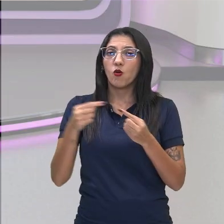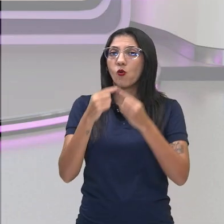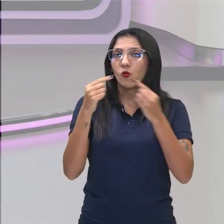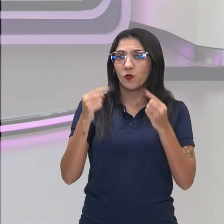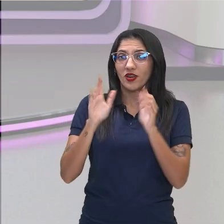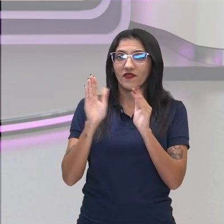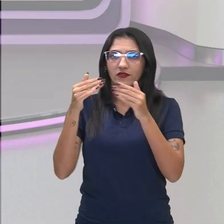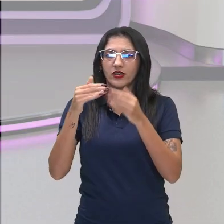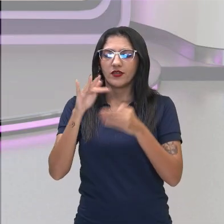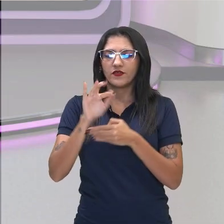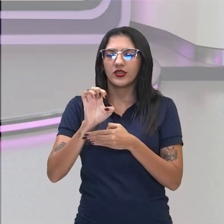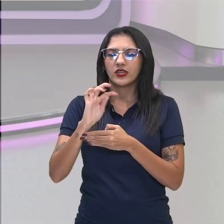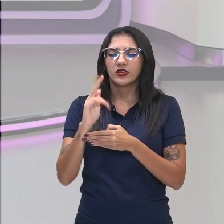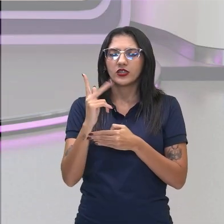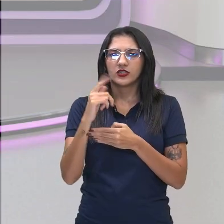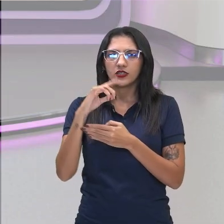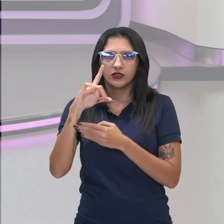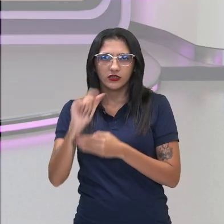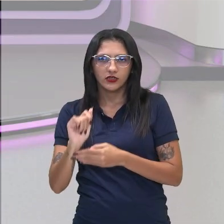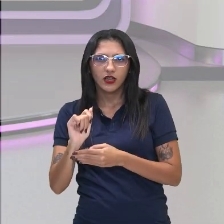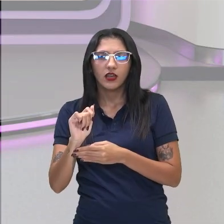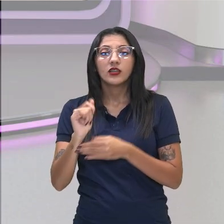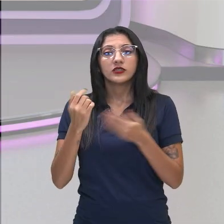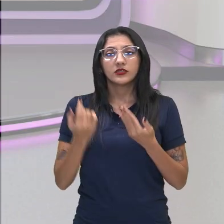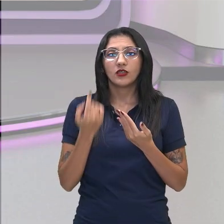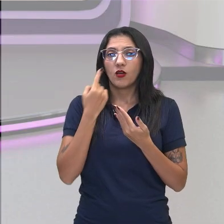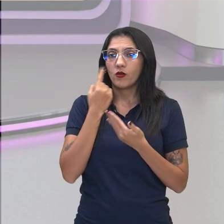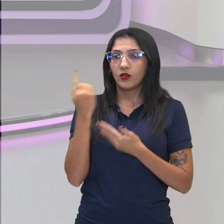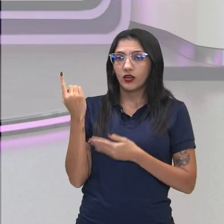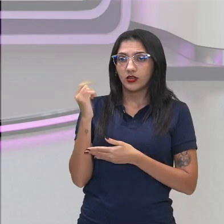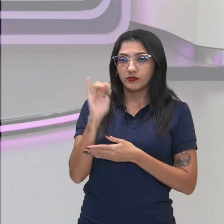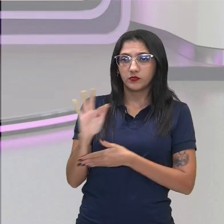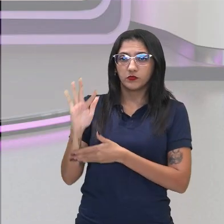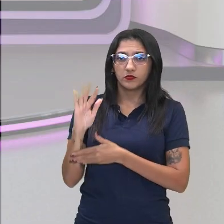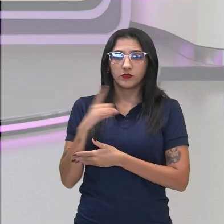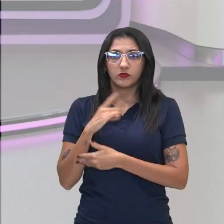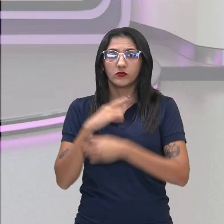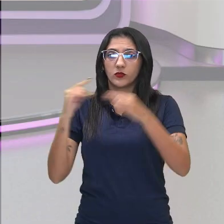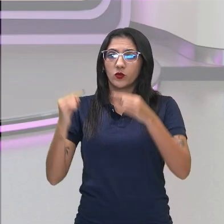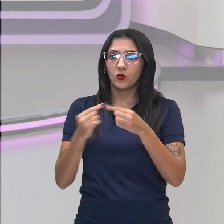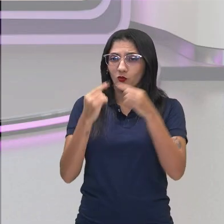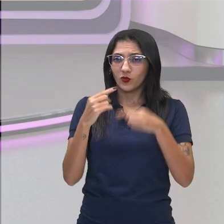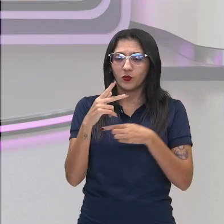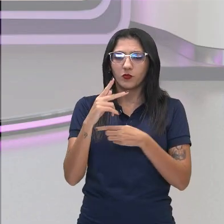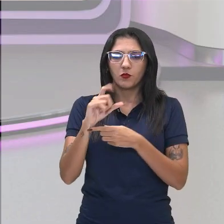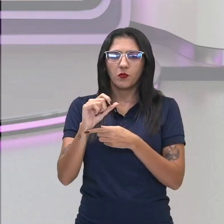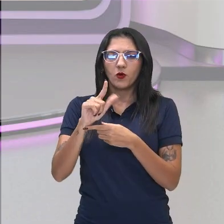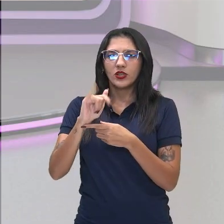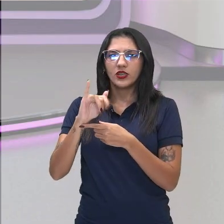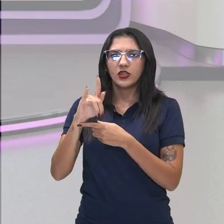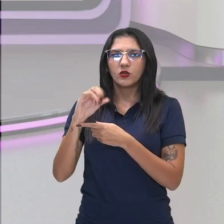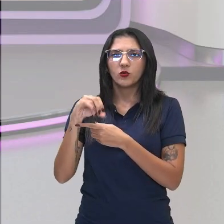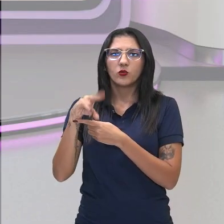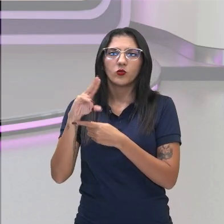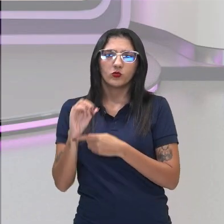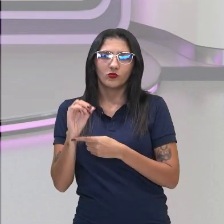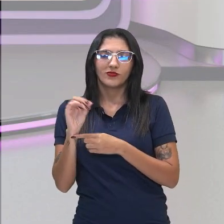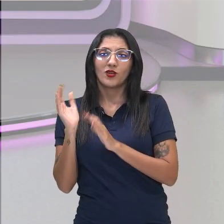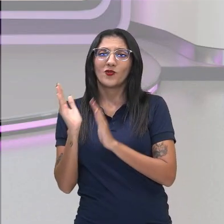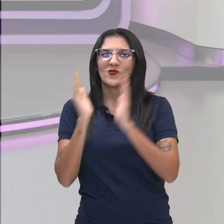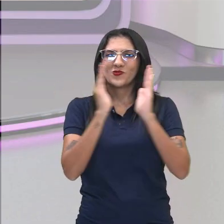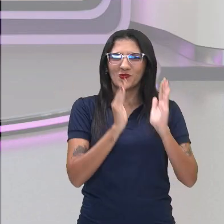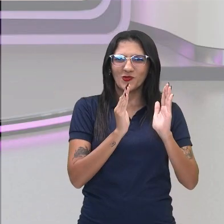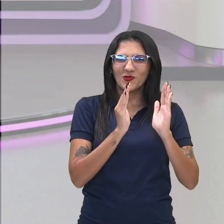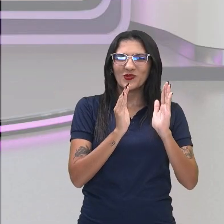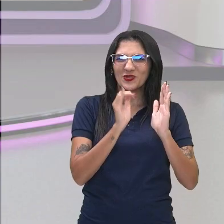poligonal fechada. Então, essa linha poligonal, ela me dá origem a um polígono, e essa daqui não.